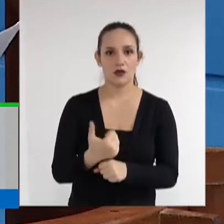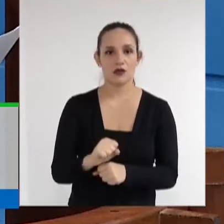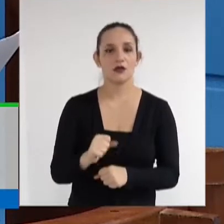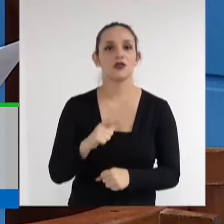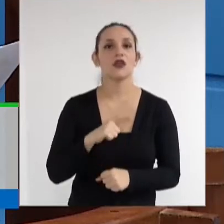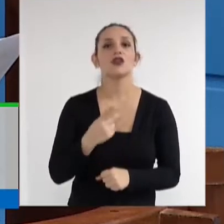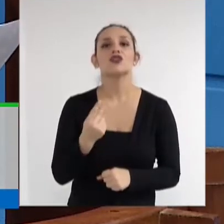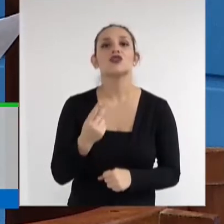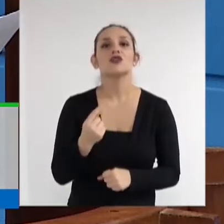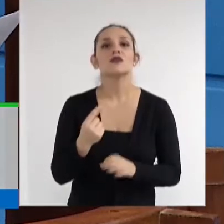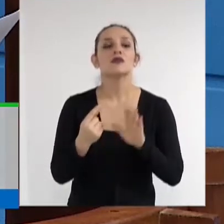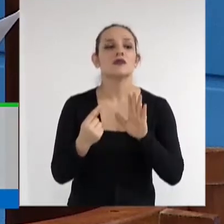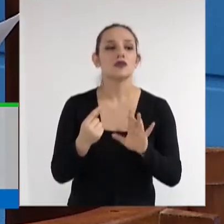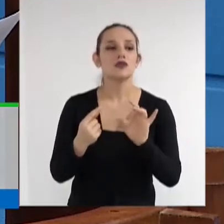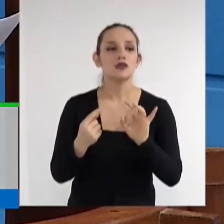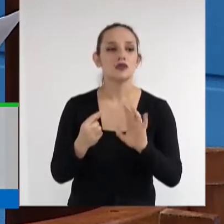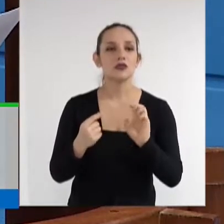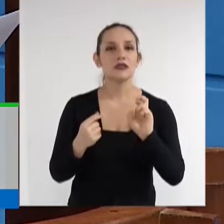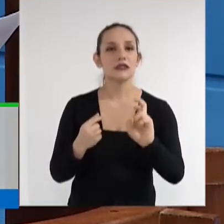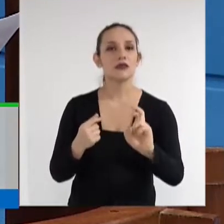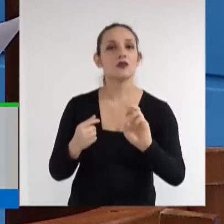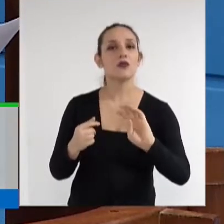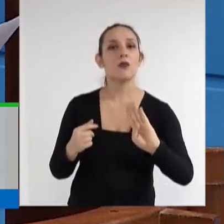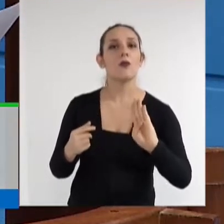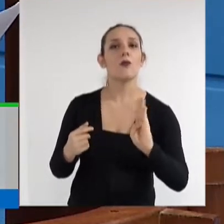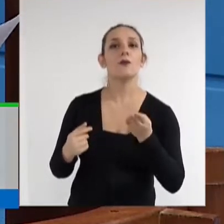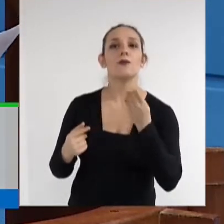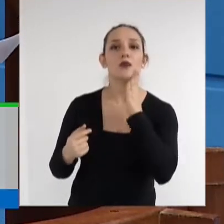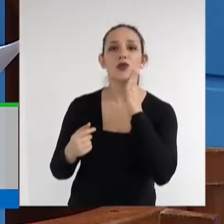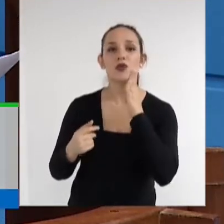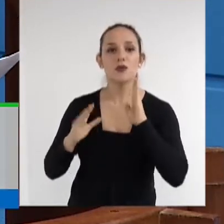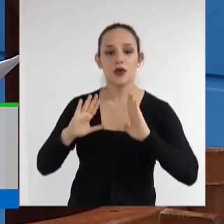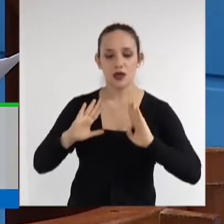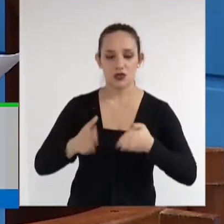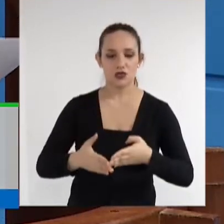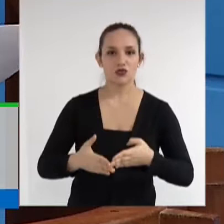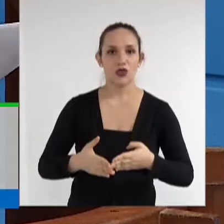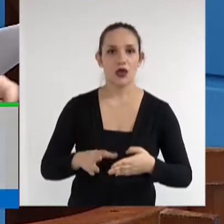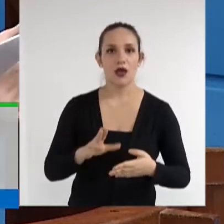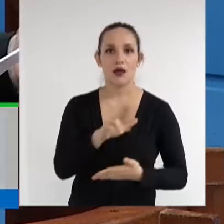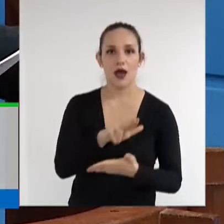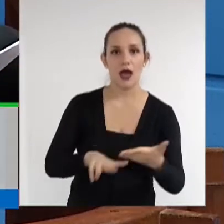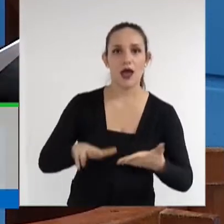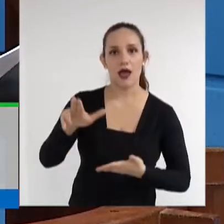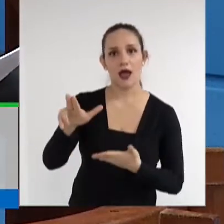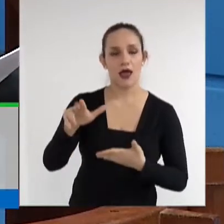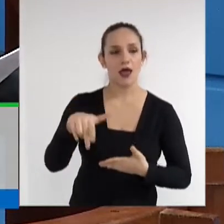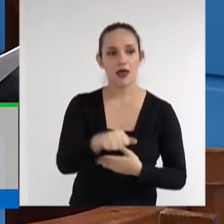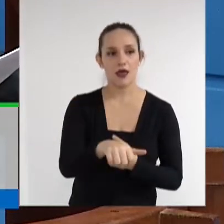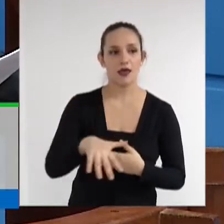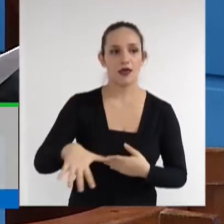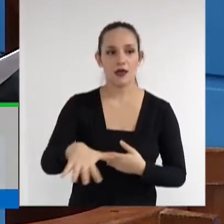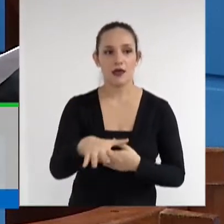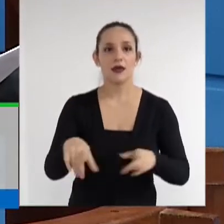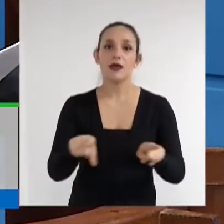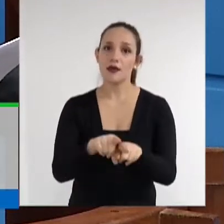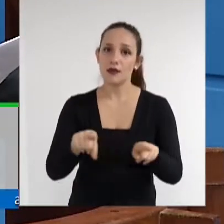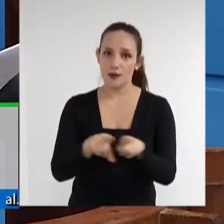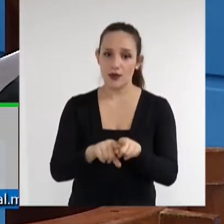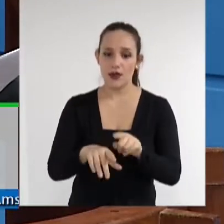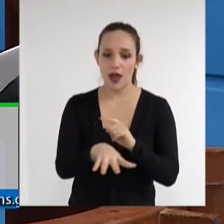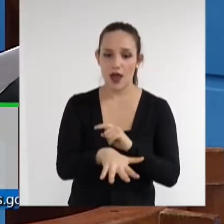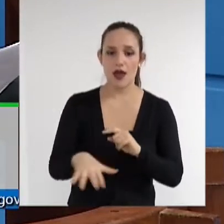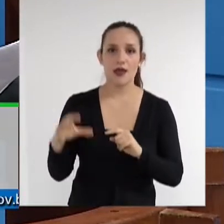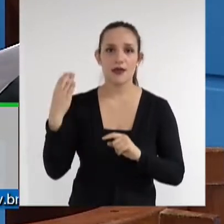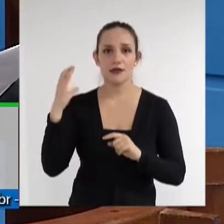apenas 5 bilhões para as universidades, e na área de ciência e tecnologia,